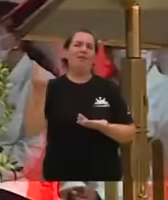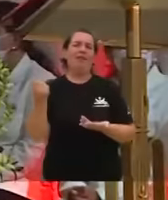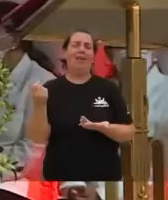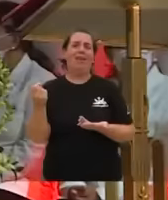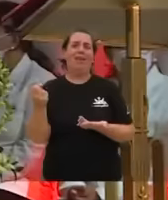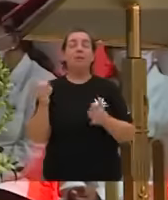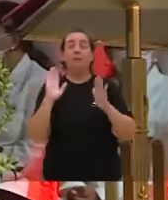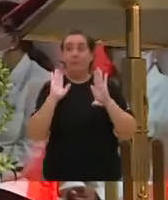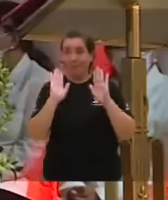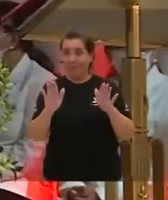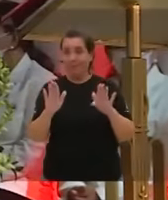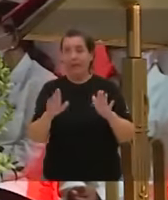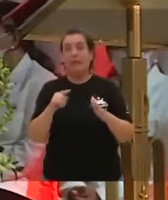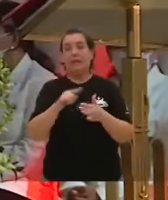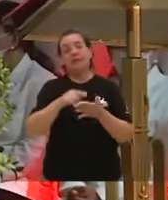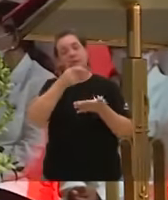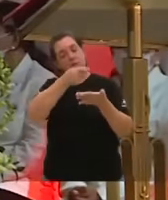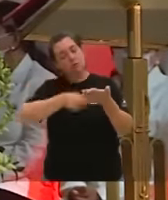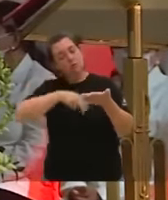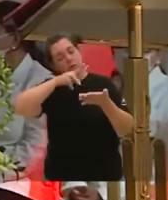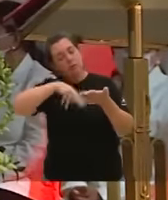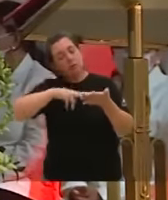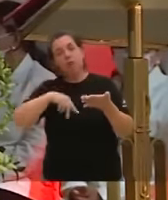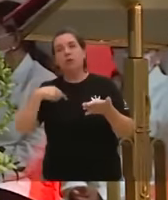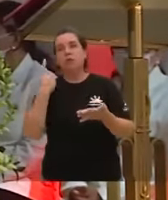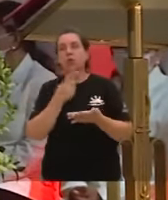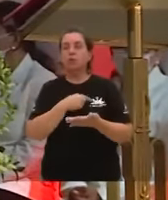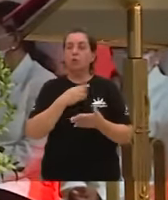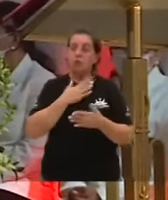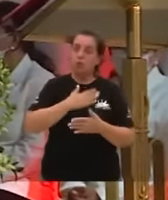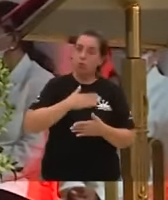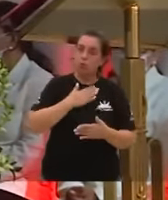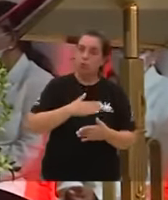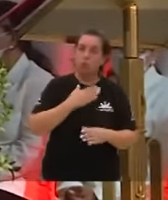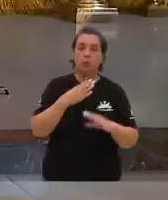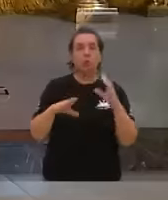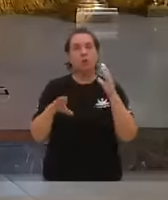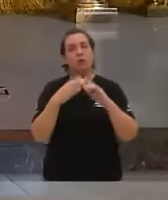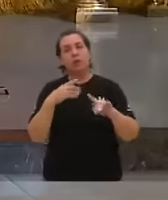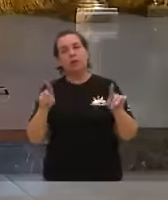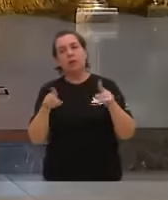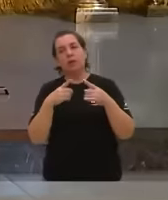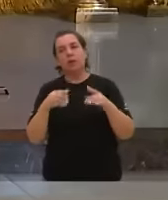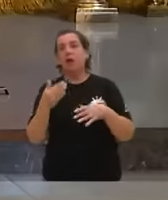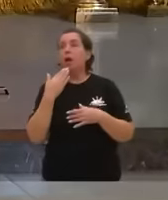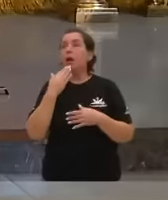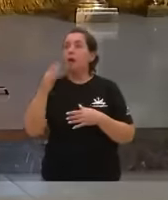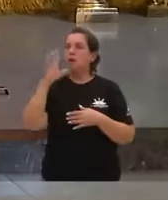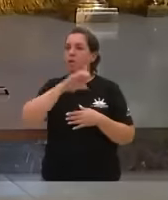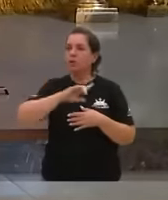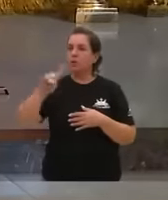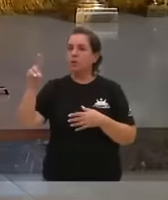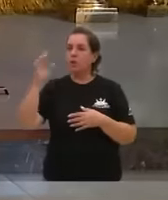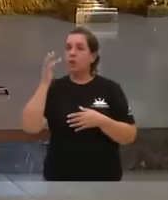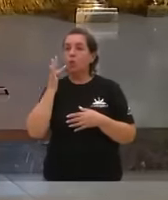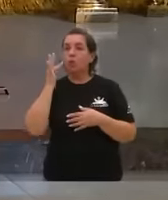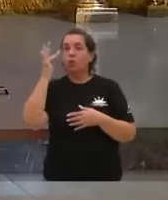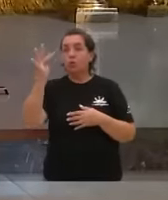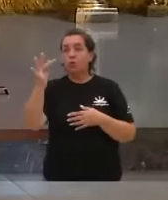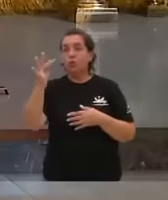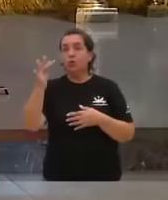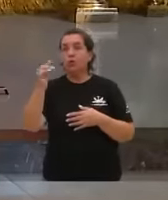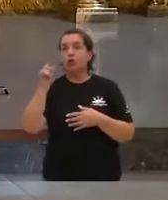Eu comecei com esse texto que nós adoramos cantar. Particularmente peço a Deus a graça de um dia compor uma